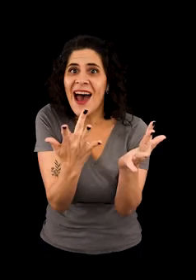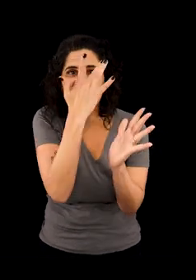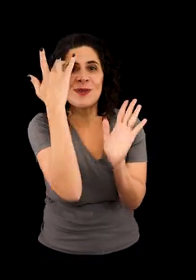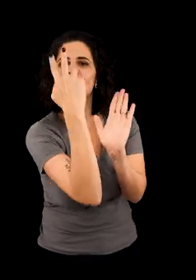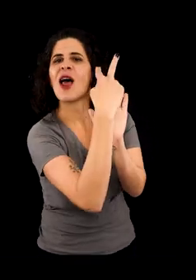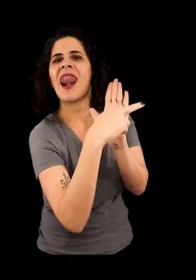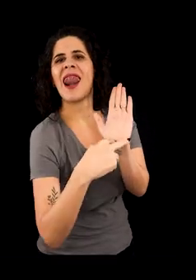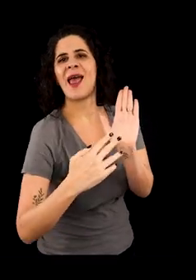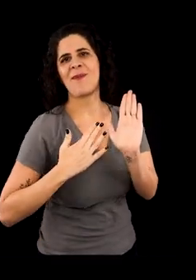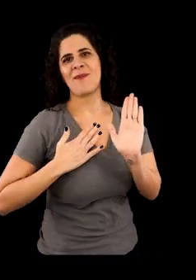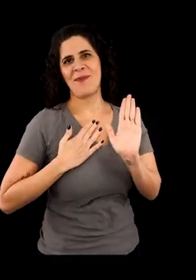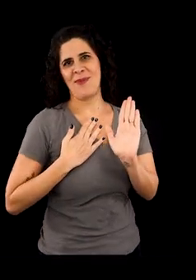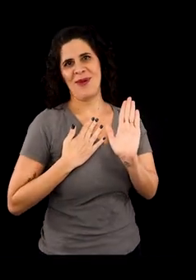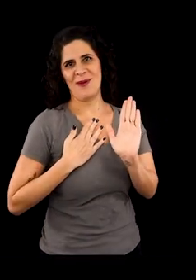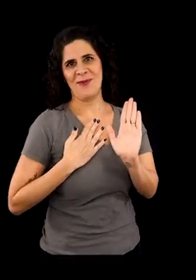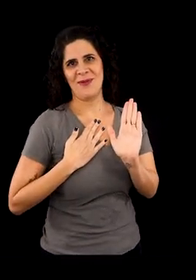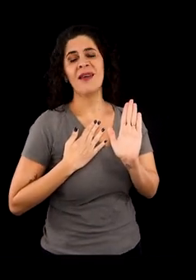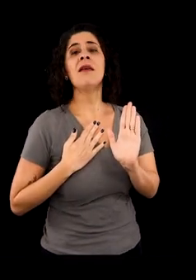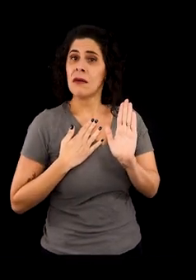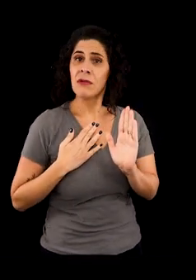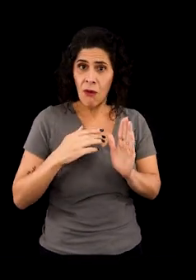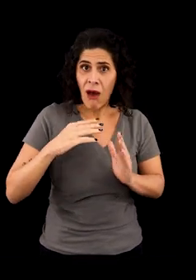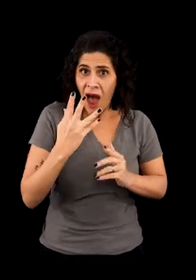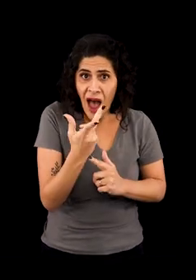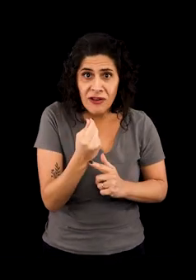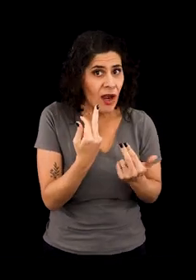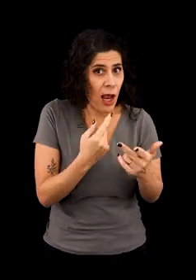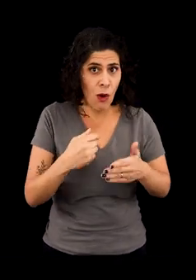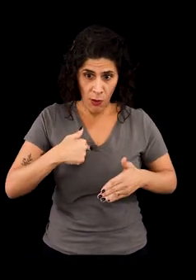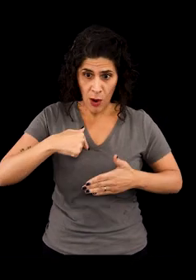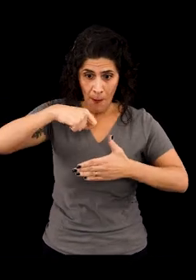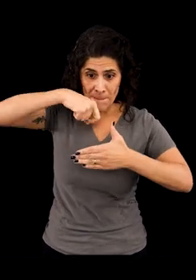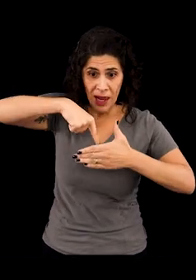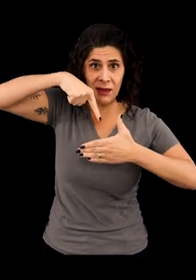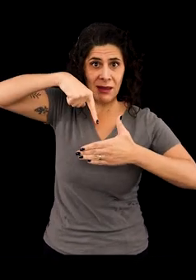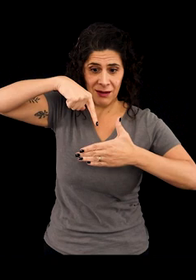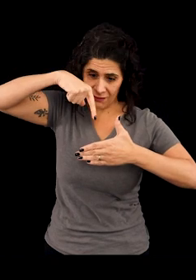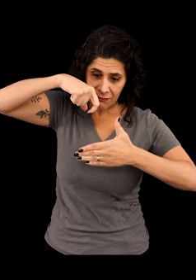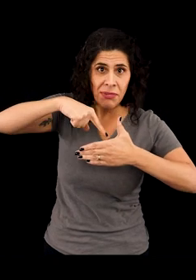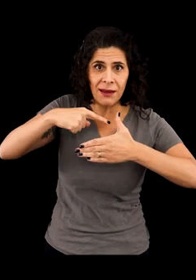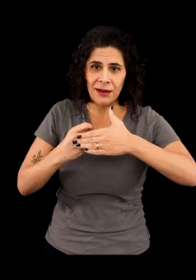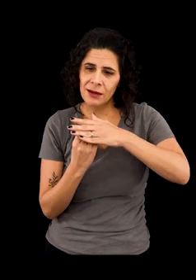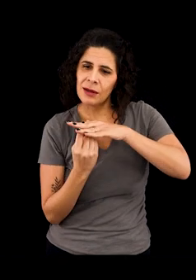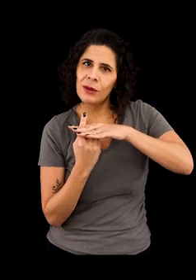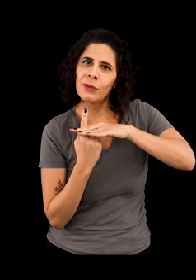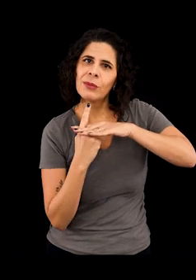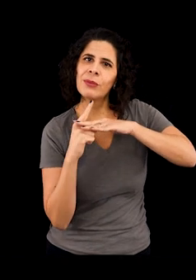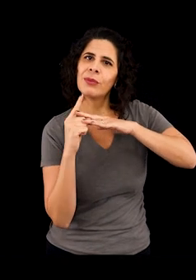muitos leitores. A arte é isso, você se planta. Você se planta.